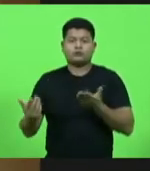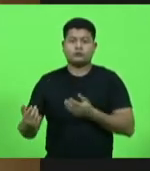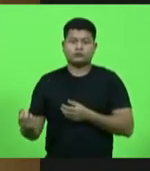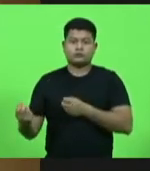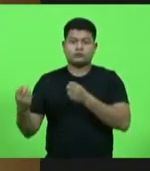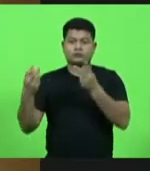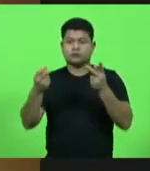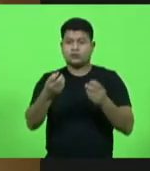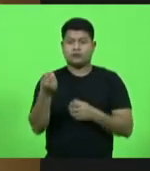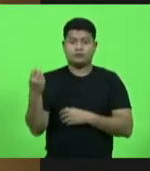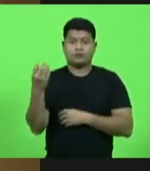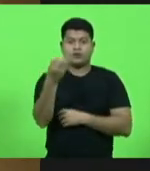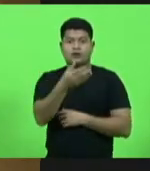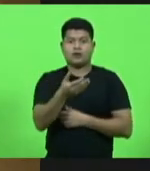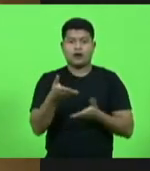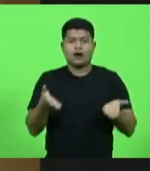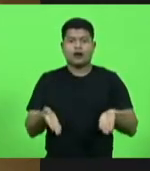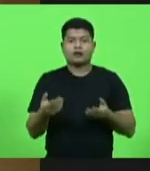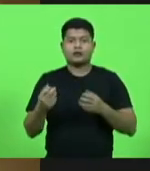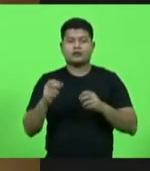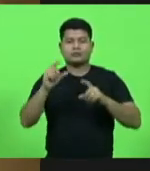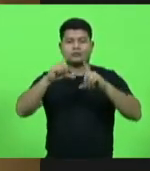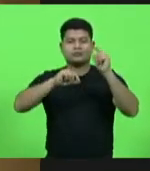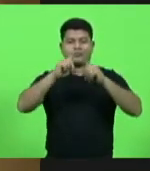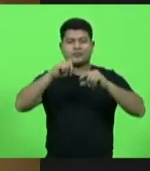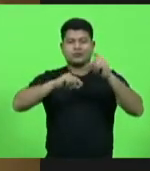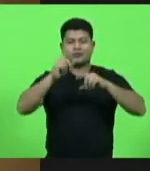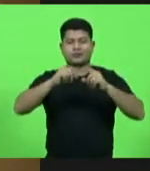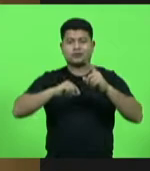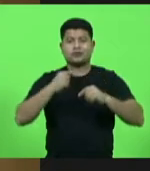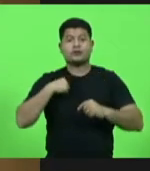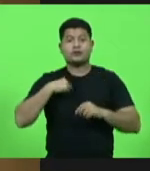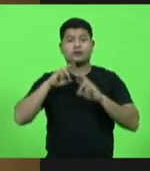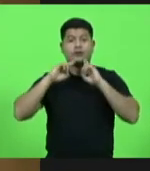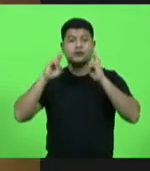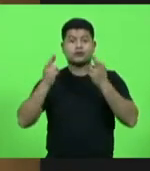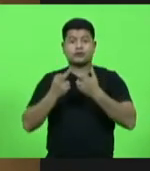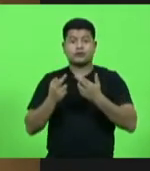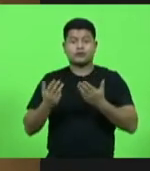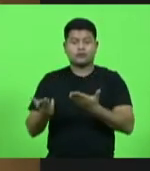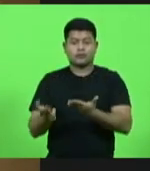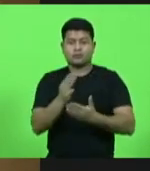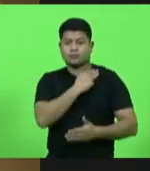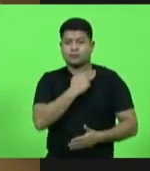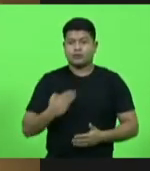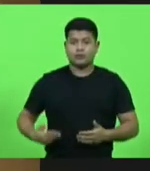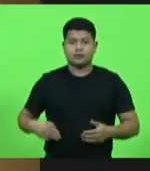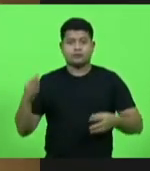pouco tenho uma reunião com o ministro do Turismo,